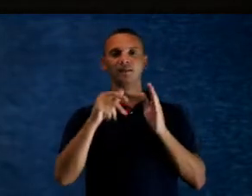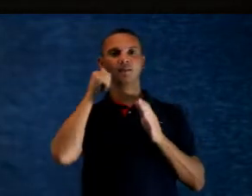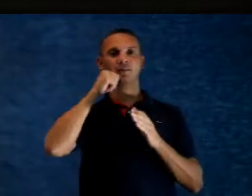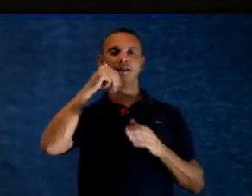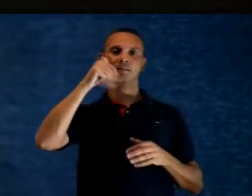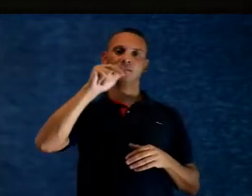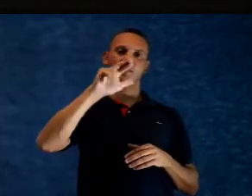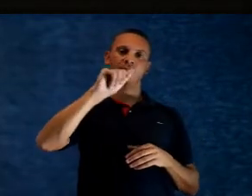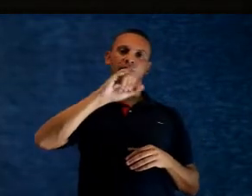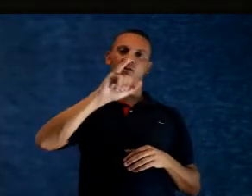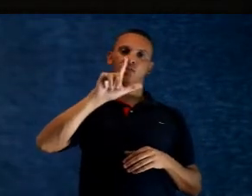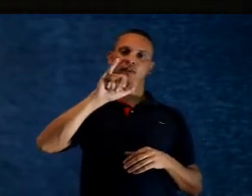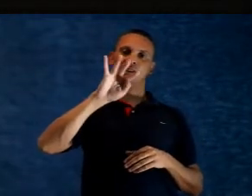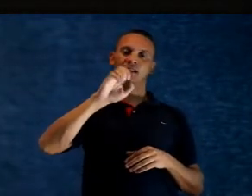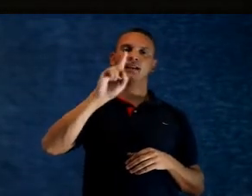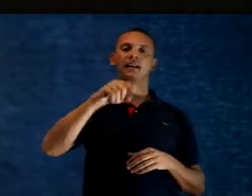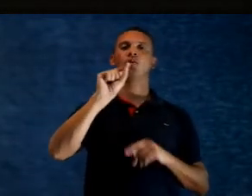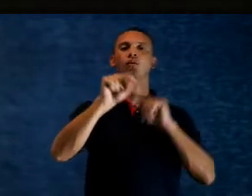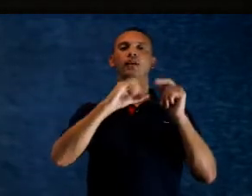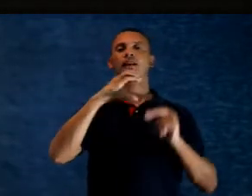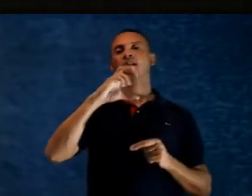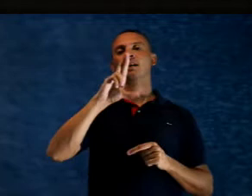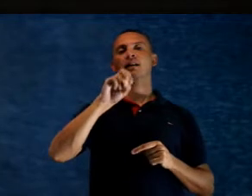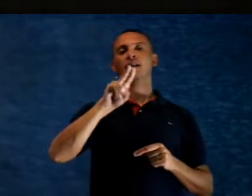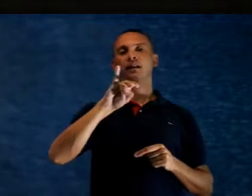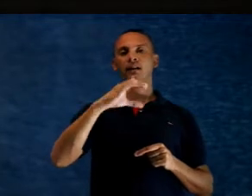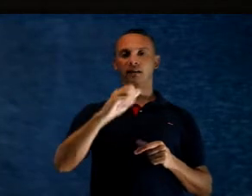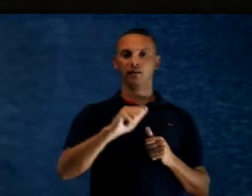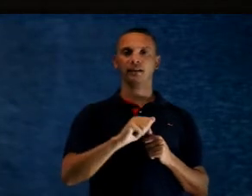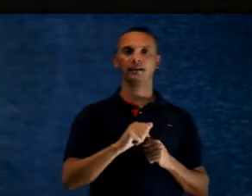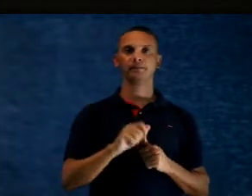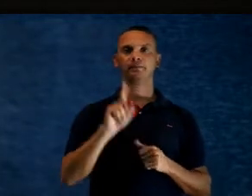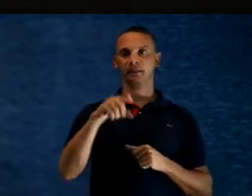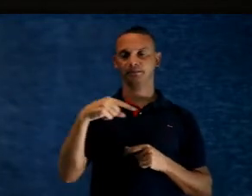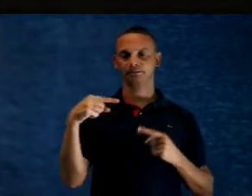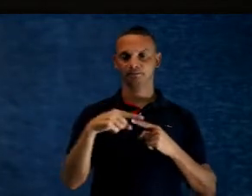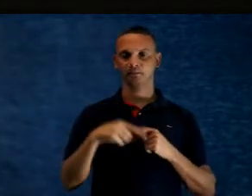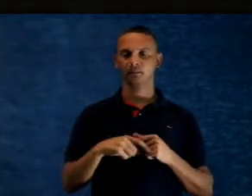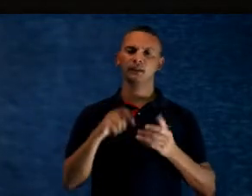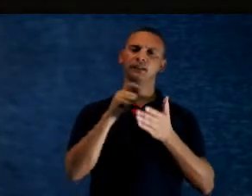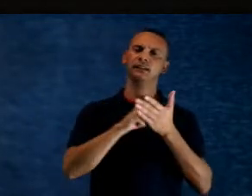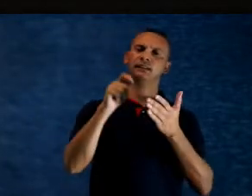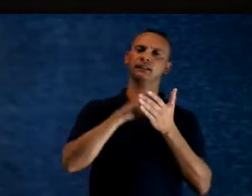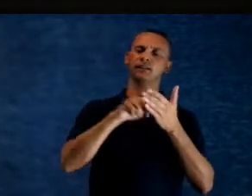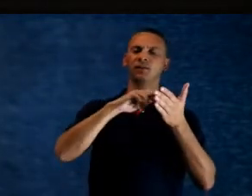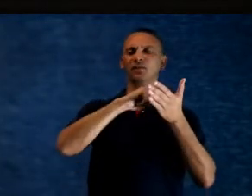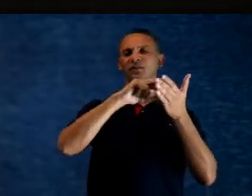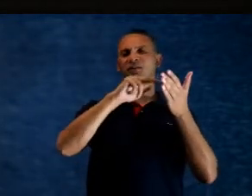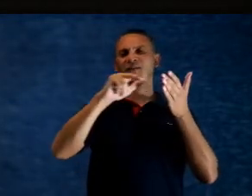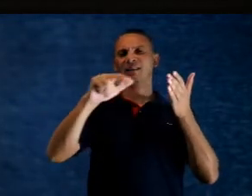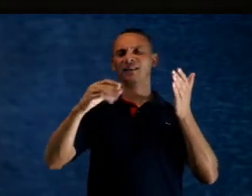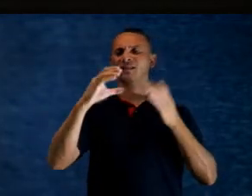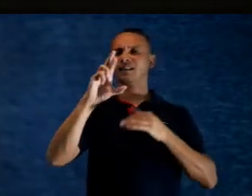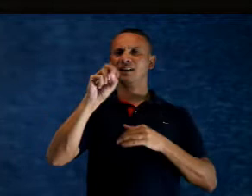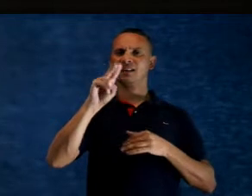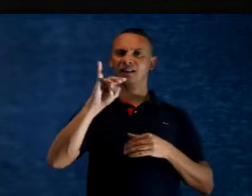Aires, escrevia para o Globo do Rio de Janeiro. E são crônicas admiráveis, né? São crônicas de uma qualidade literária e